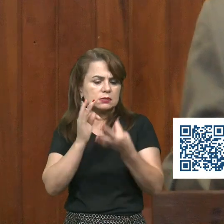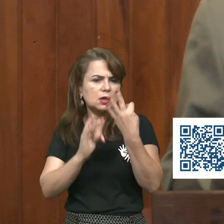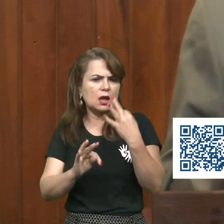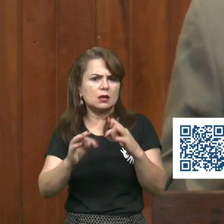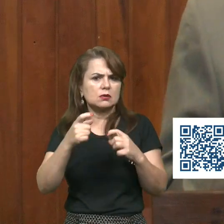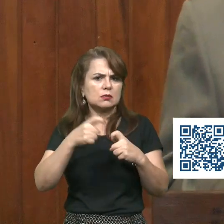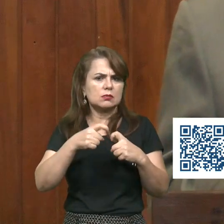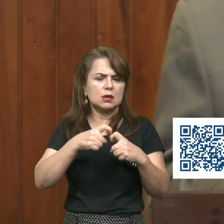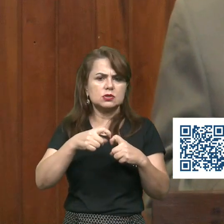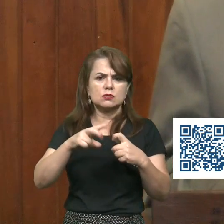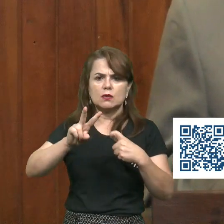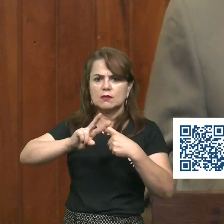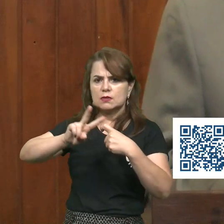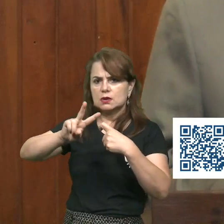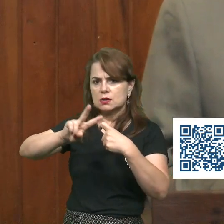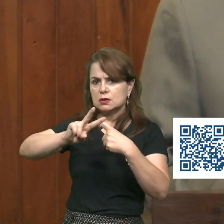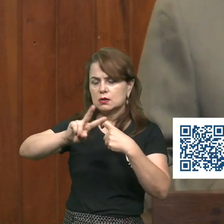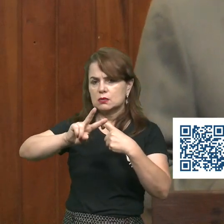médicos veterinários